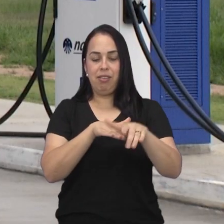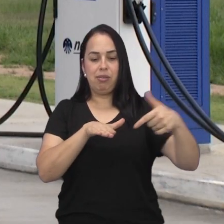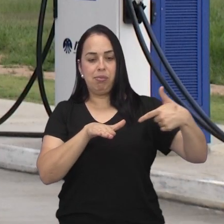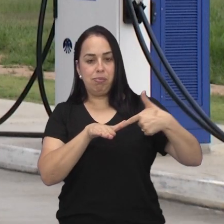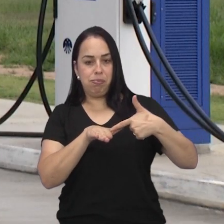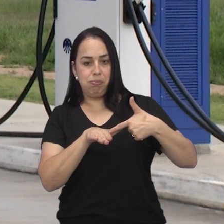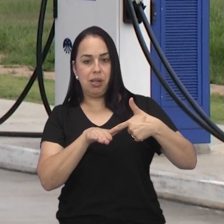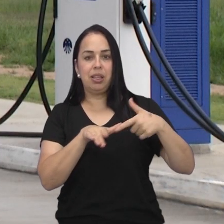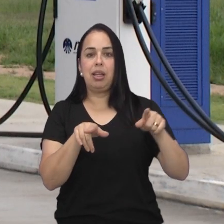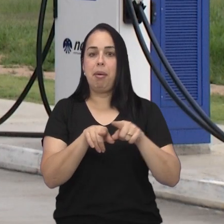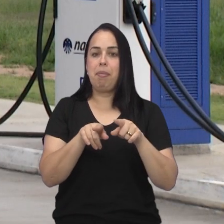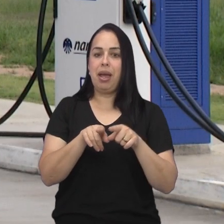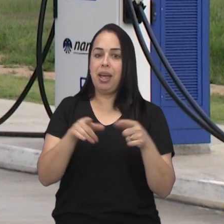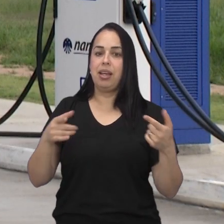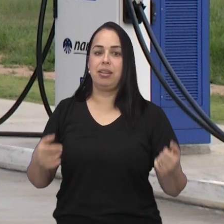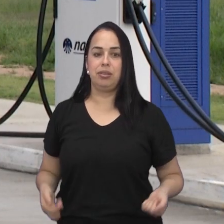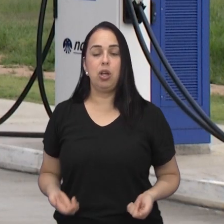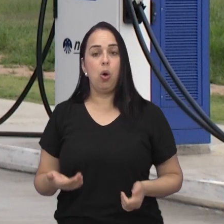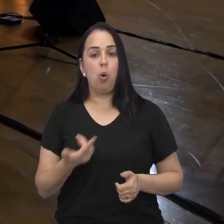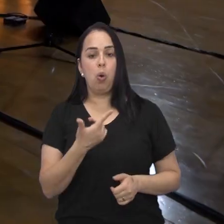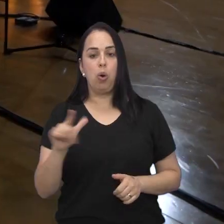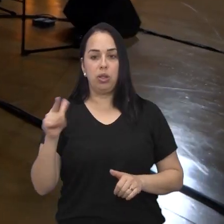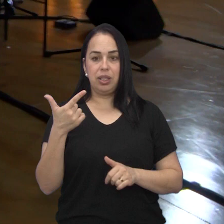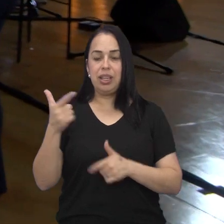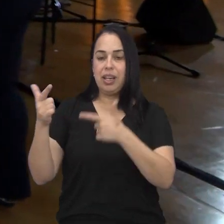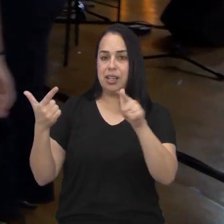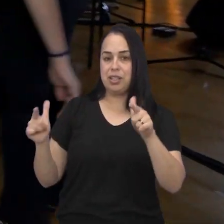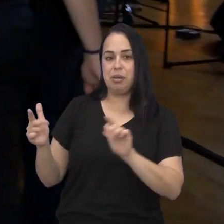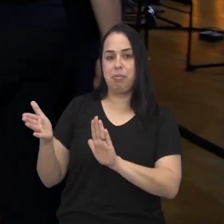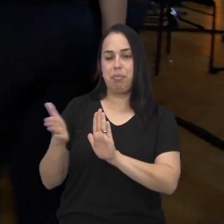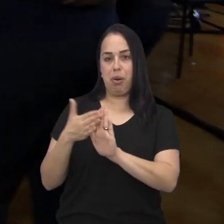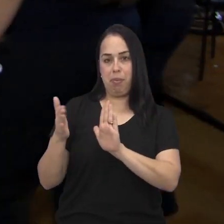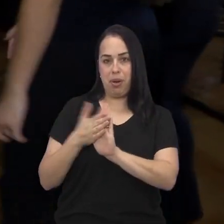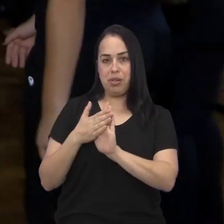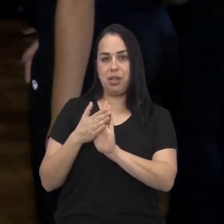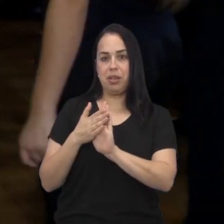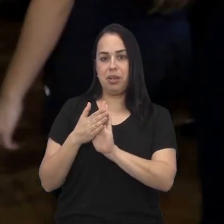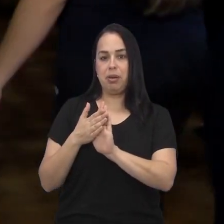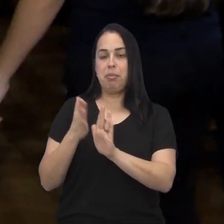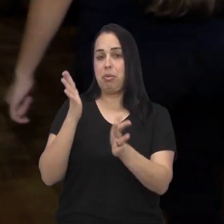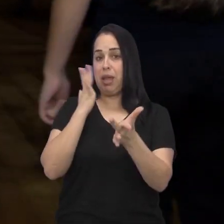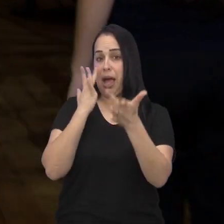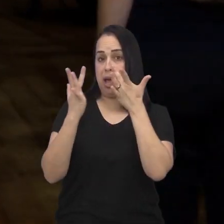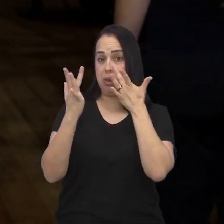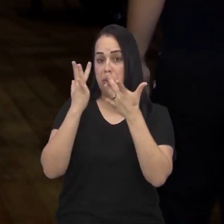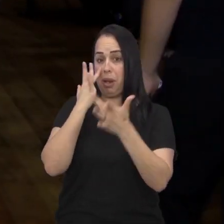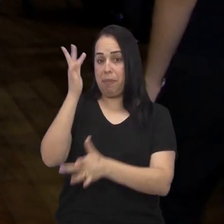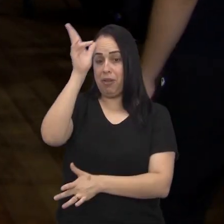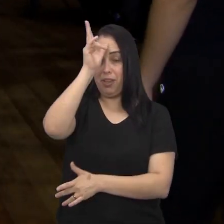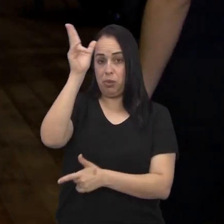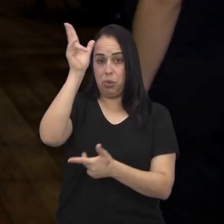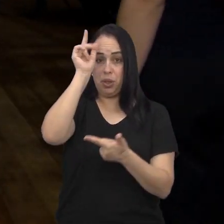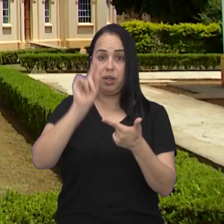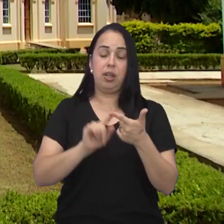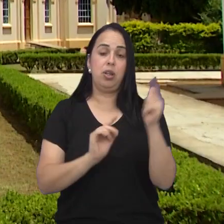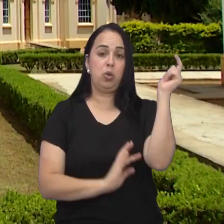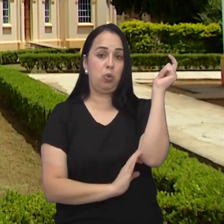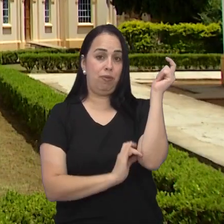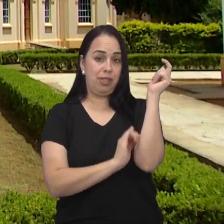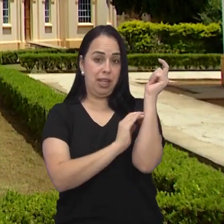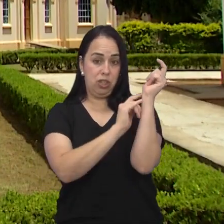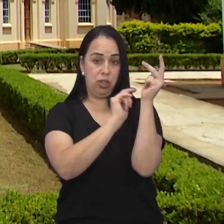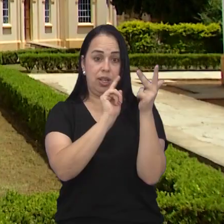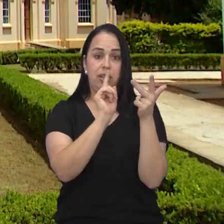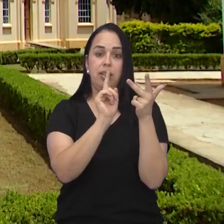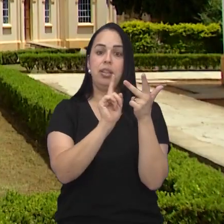linha verde e de prédios públicos. Outras propostas são para a concessão do Teatro Municipal, do